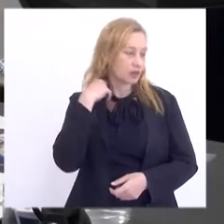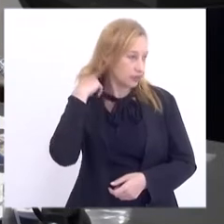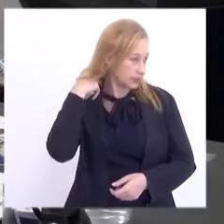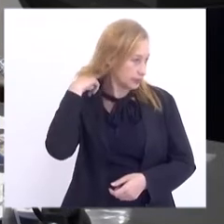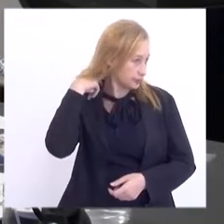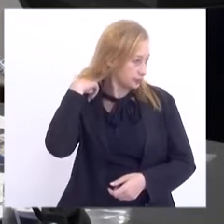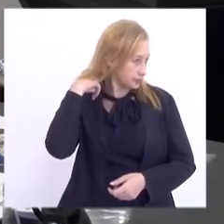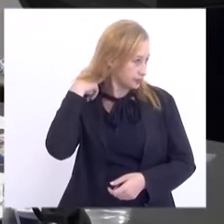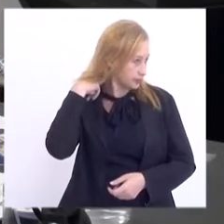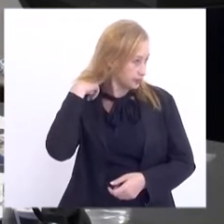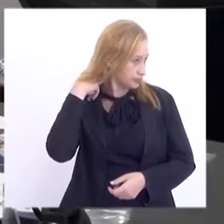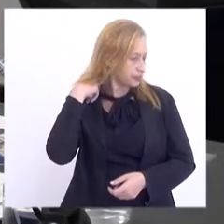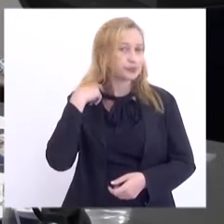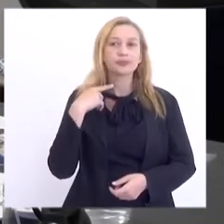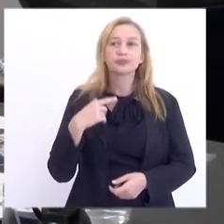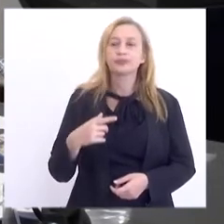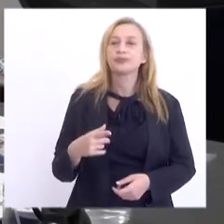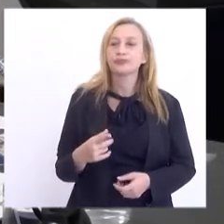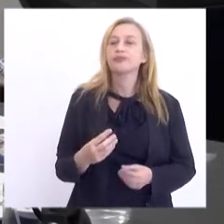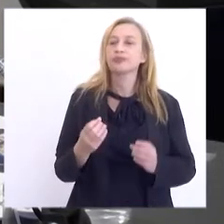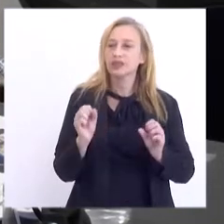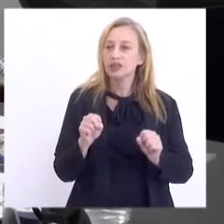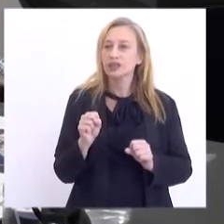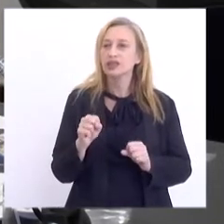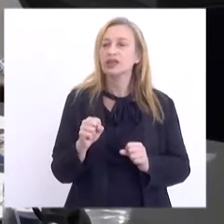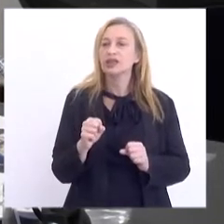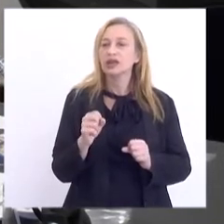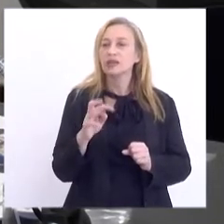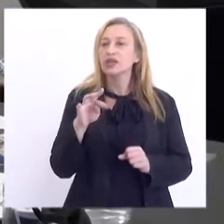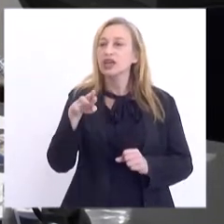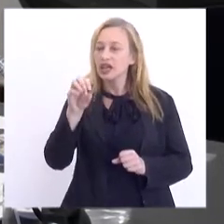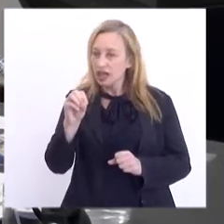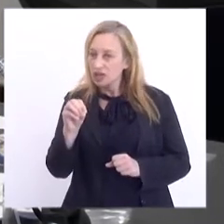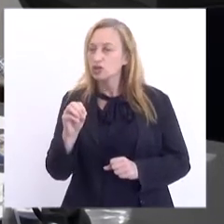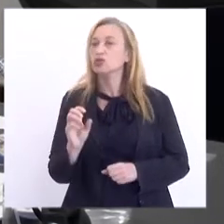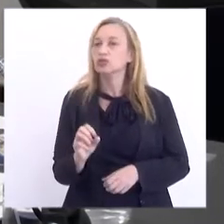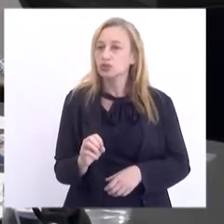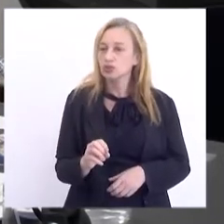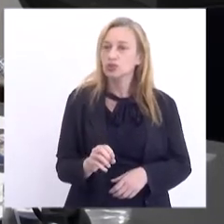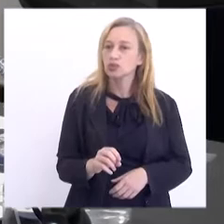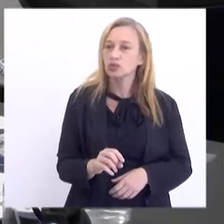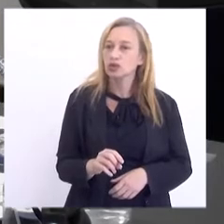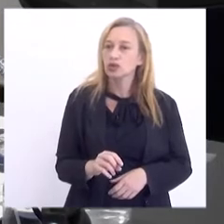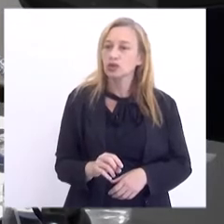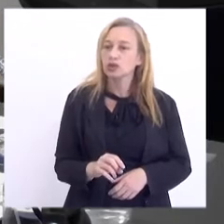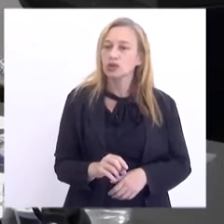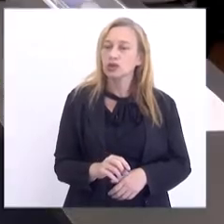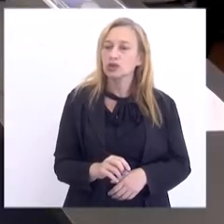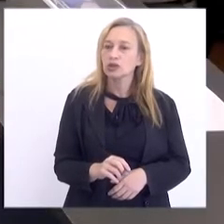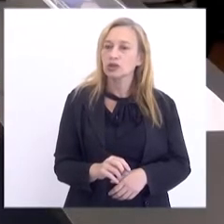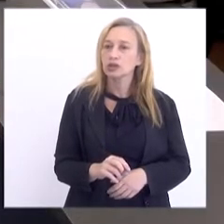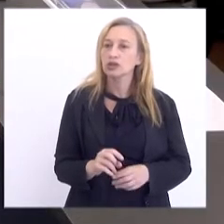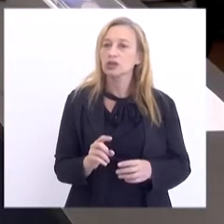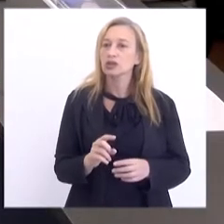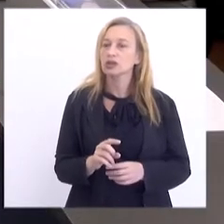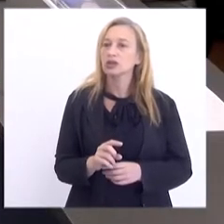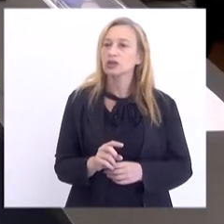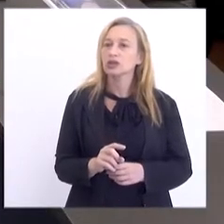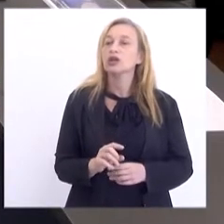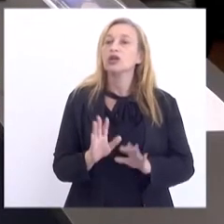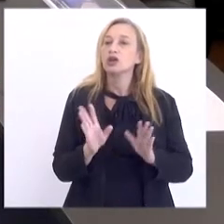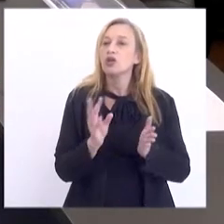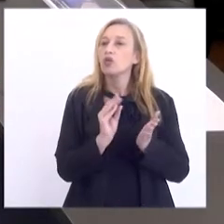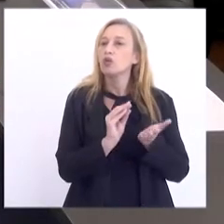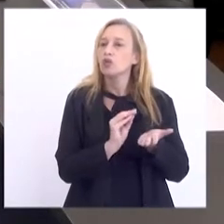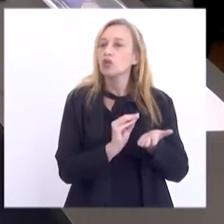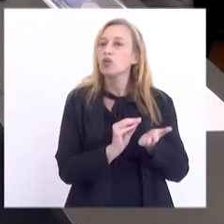7.3.5 que nos de crédito de crédito e não e desses mas